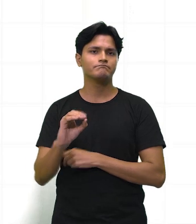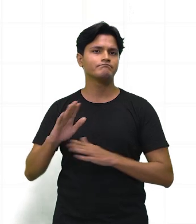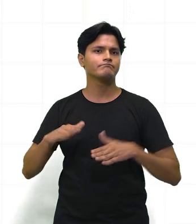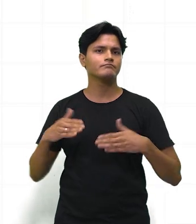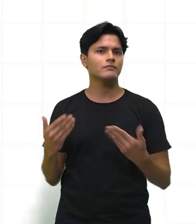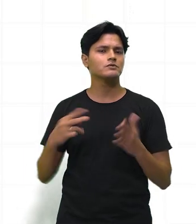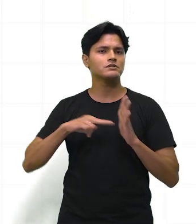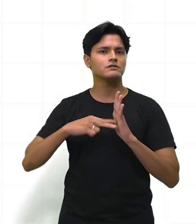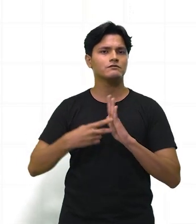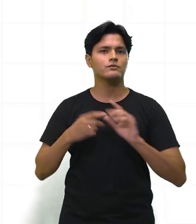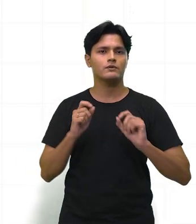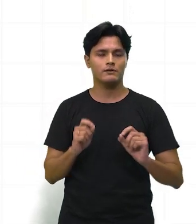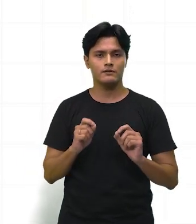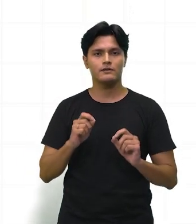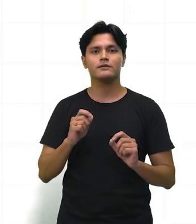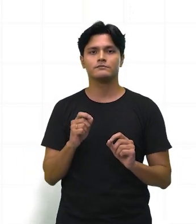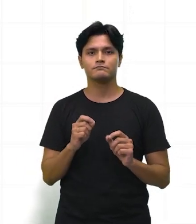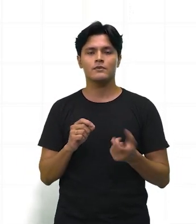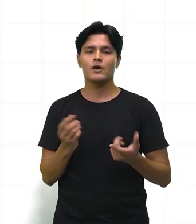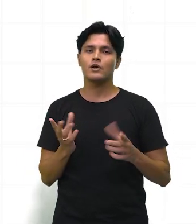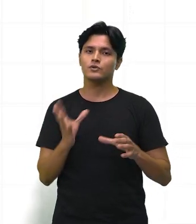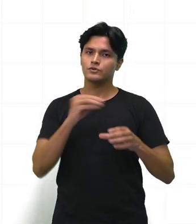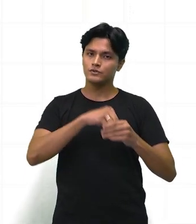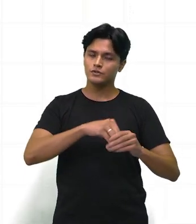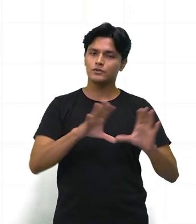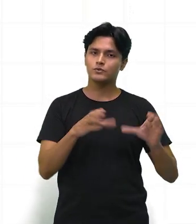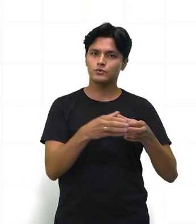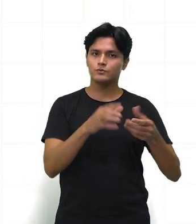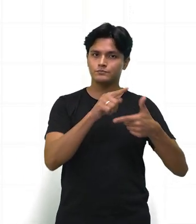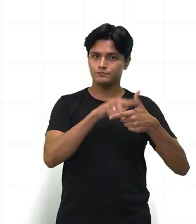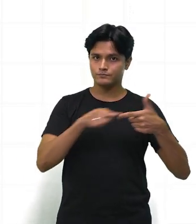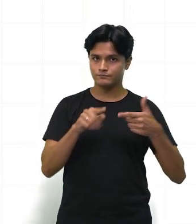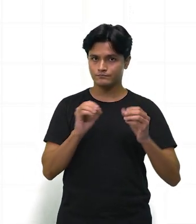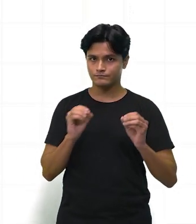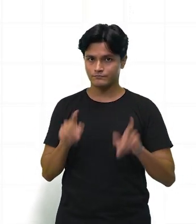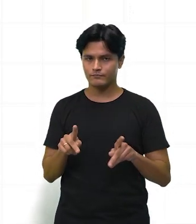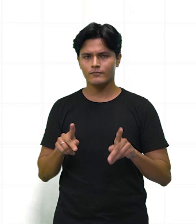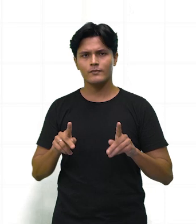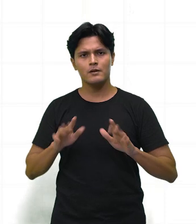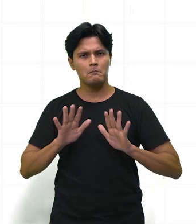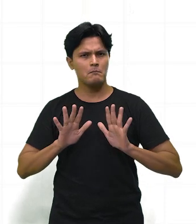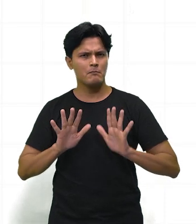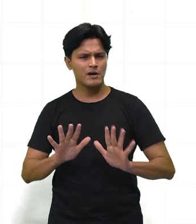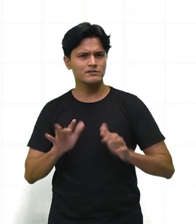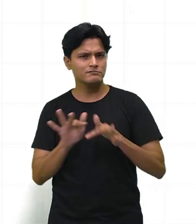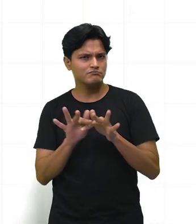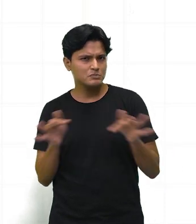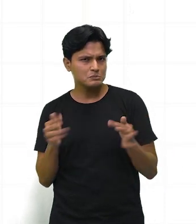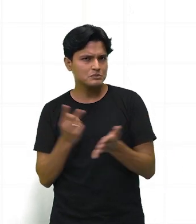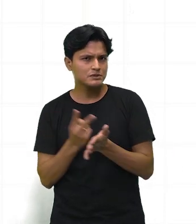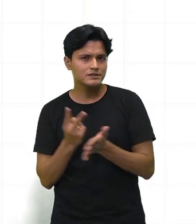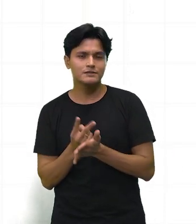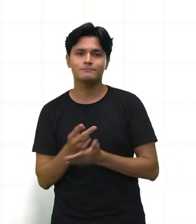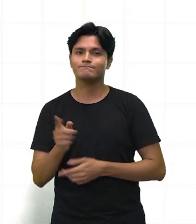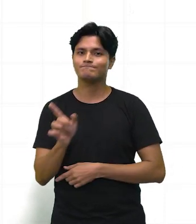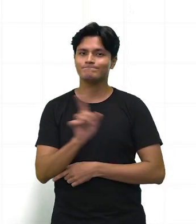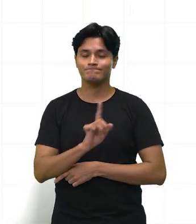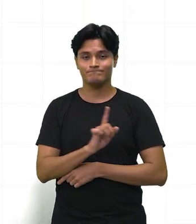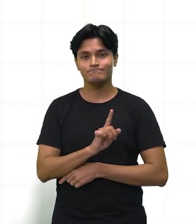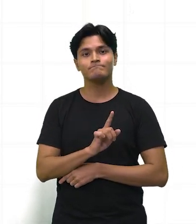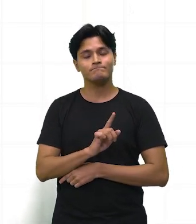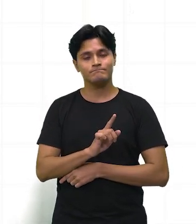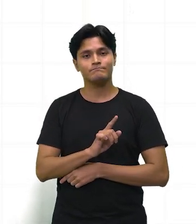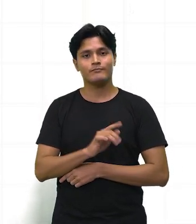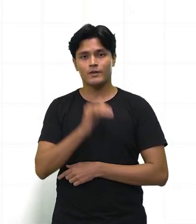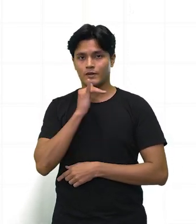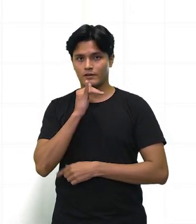número é divisor, ok? Mas isso é sempre simples assim, professora? Não. Olha esse